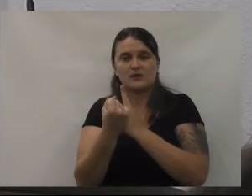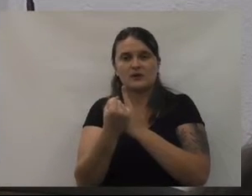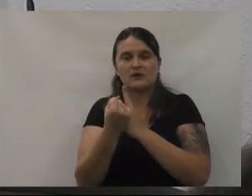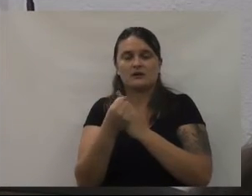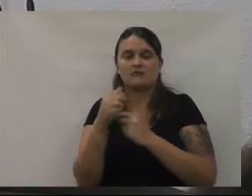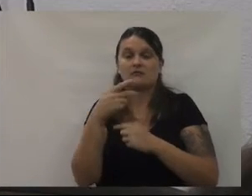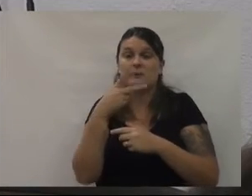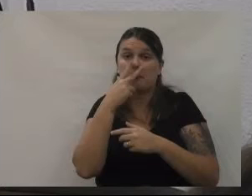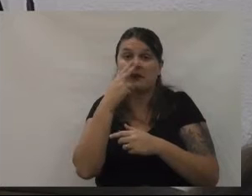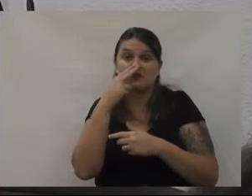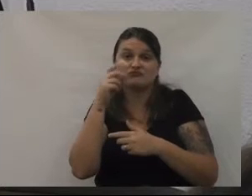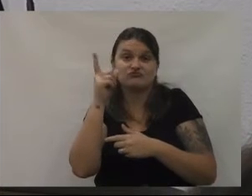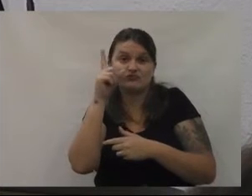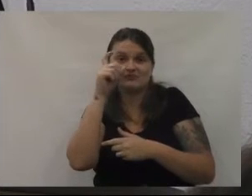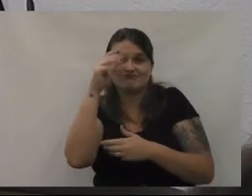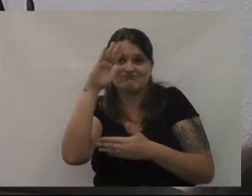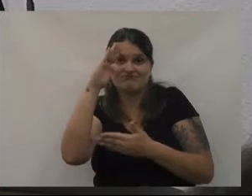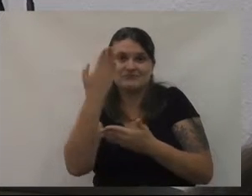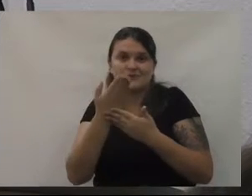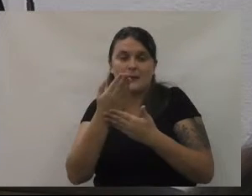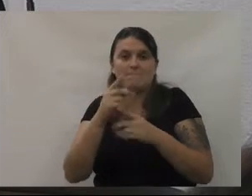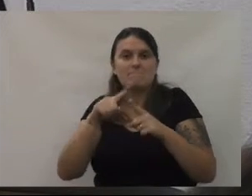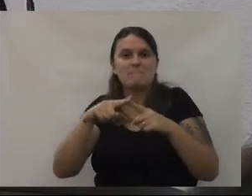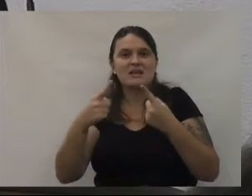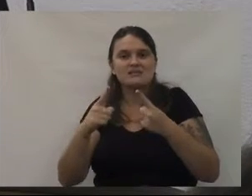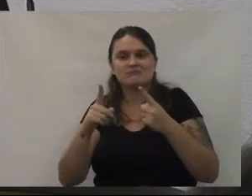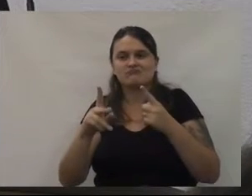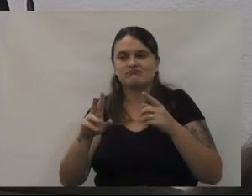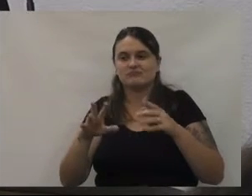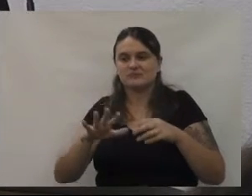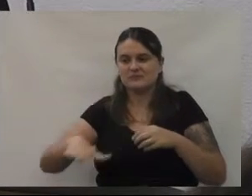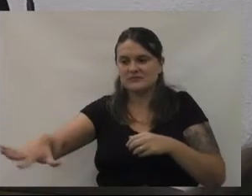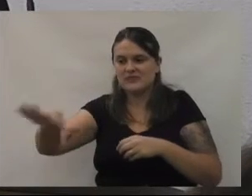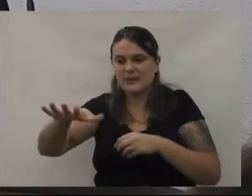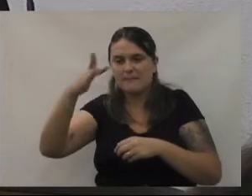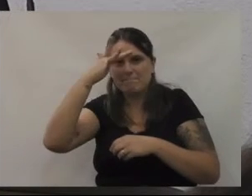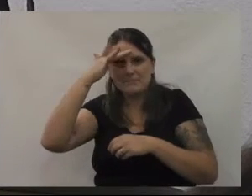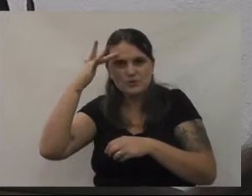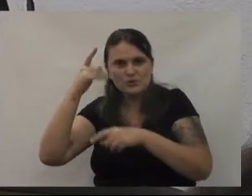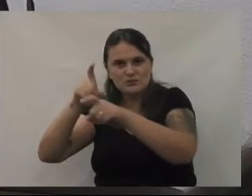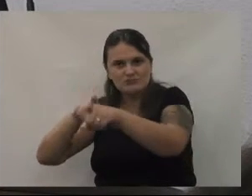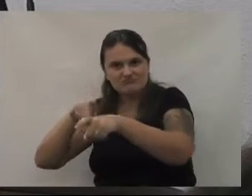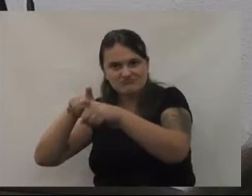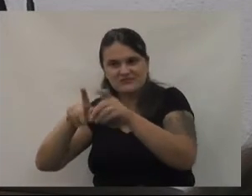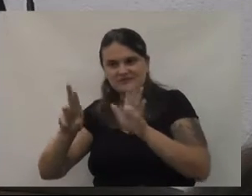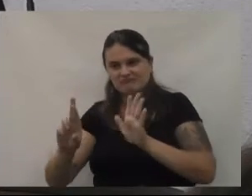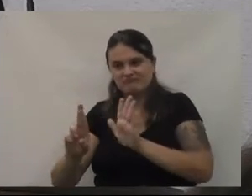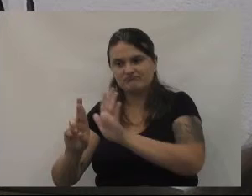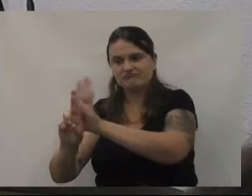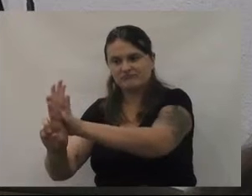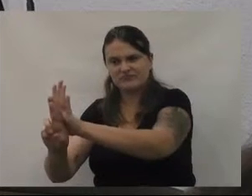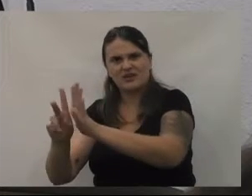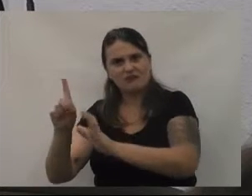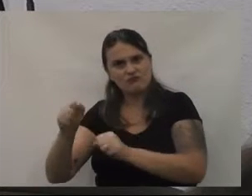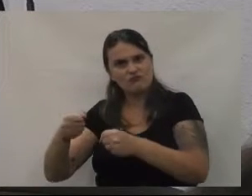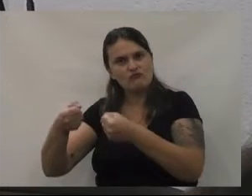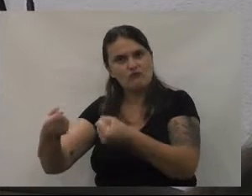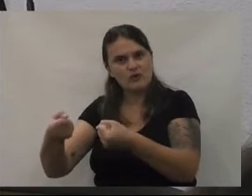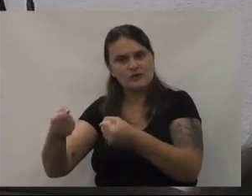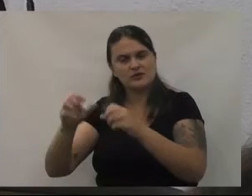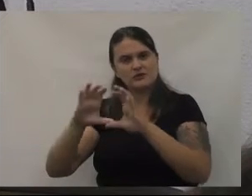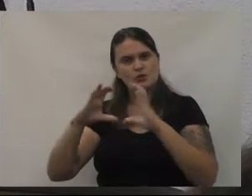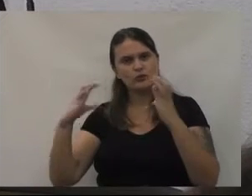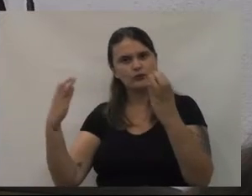por incrível que pareça, a representatividade do rural é muito forte. A